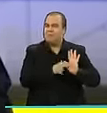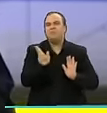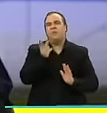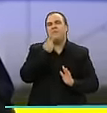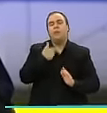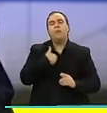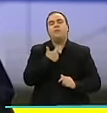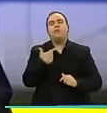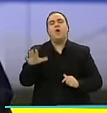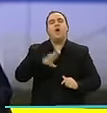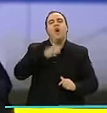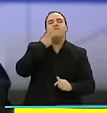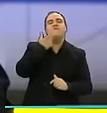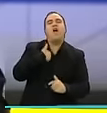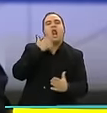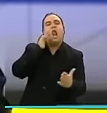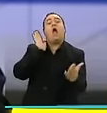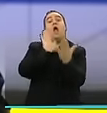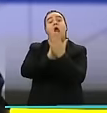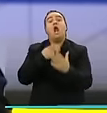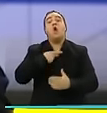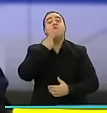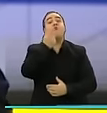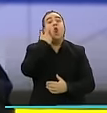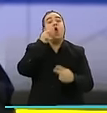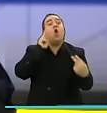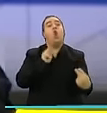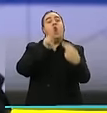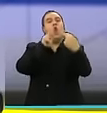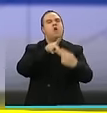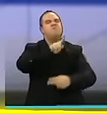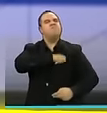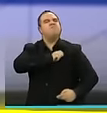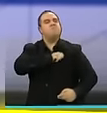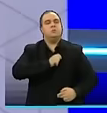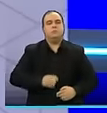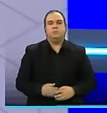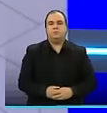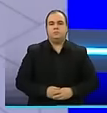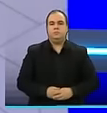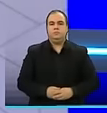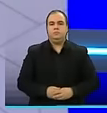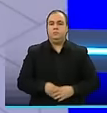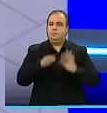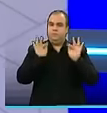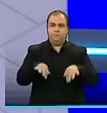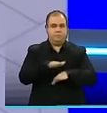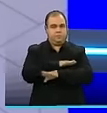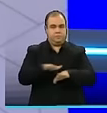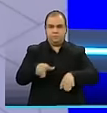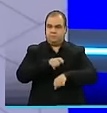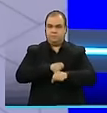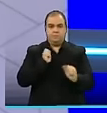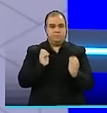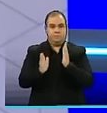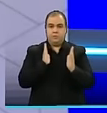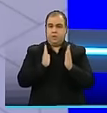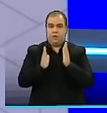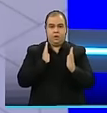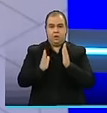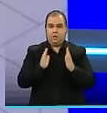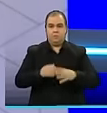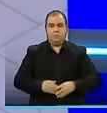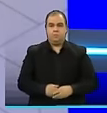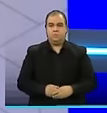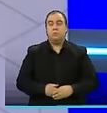da porrada. É o debate da porrada. Picareta. Que é isso? Que é isso, gente? É você.